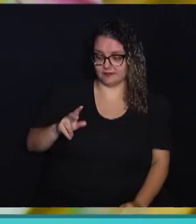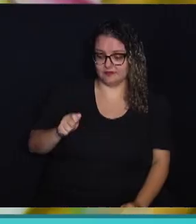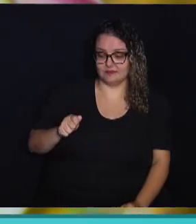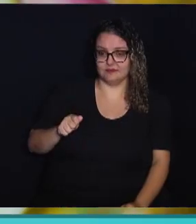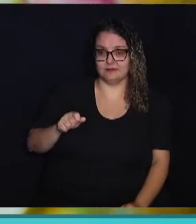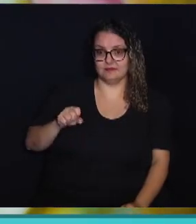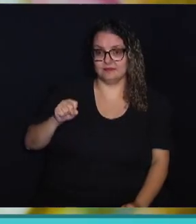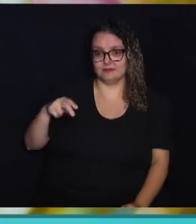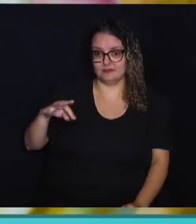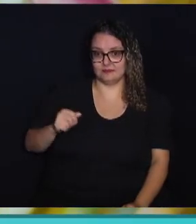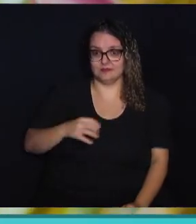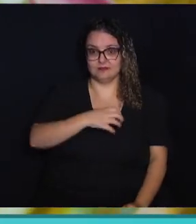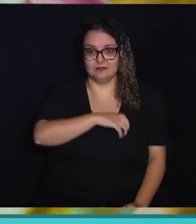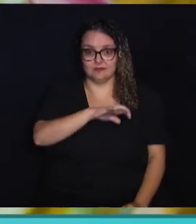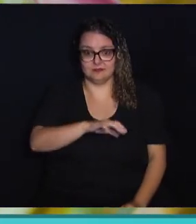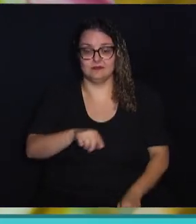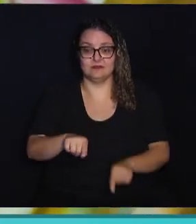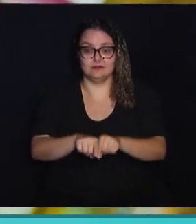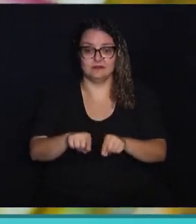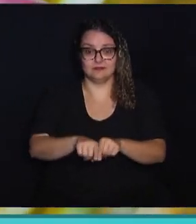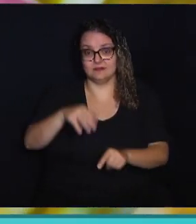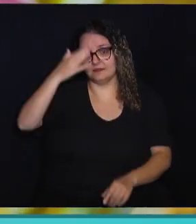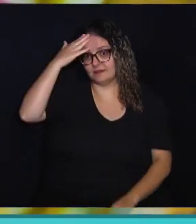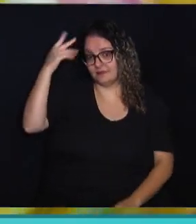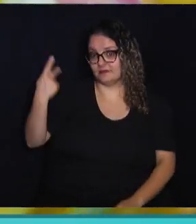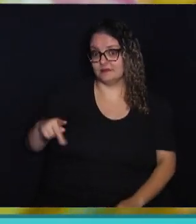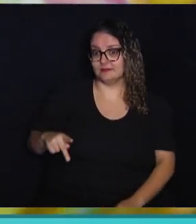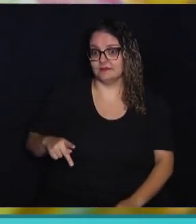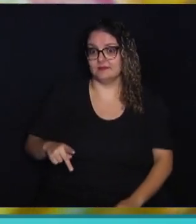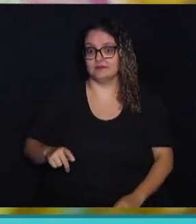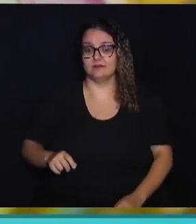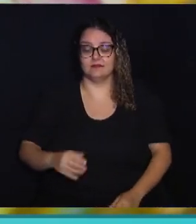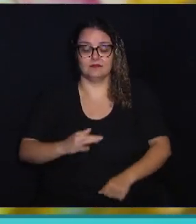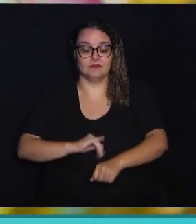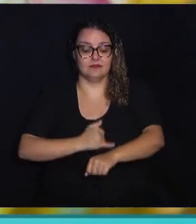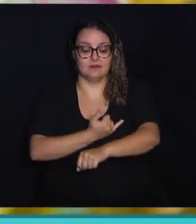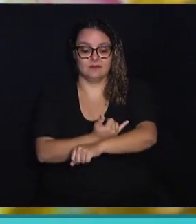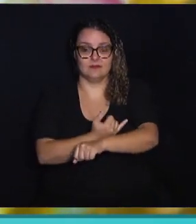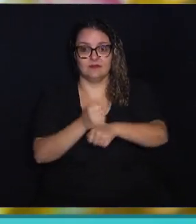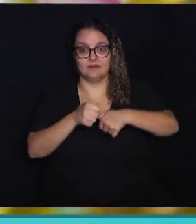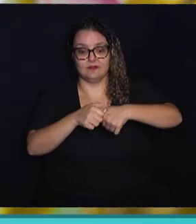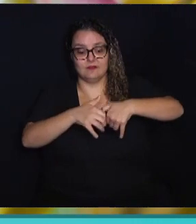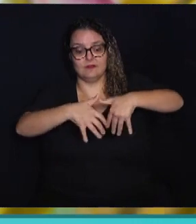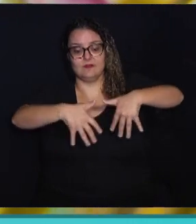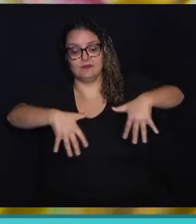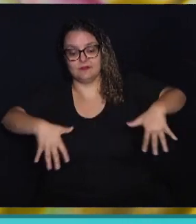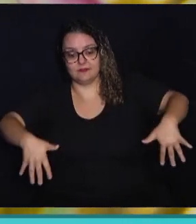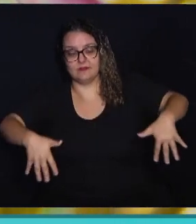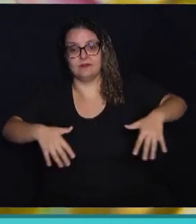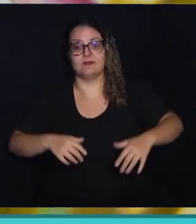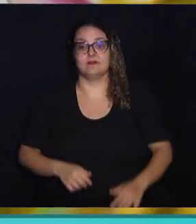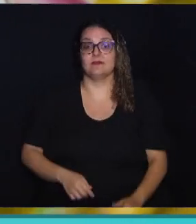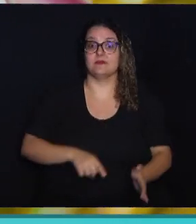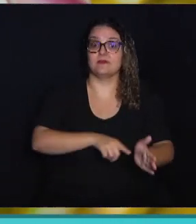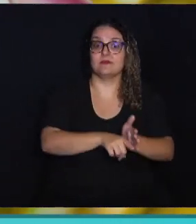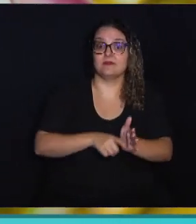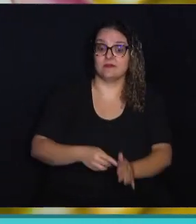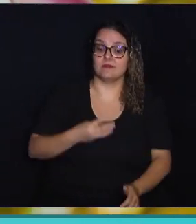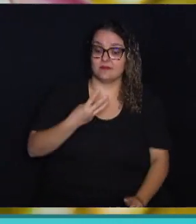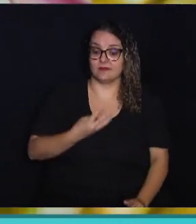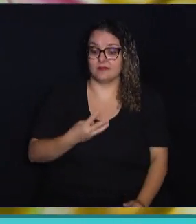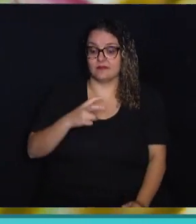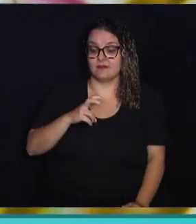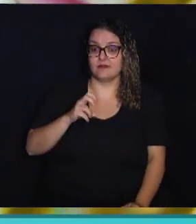Feira de Santana, na Bahia, e da Federal do Paraná, investigou a árvore genealógica das orquídeas a partir de análises